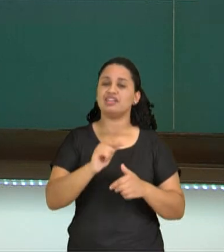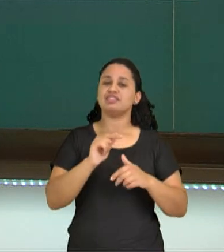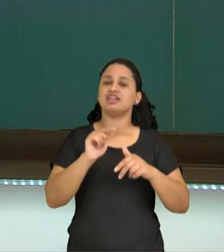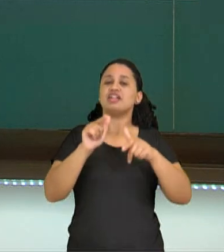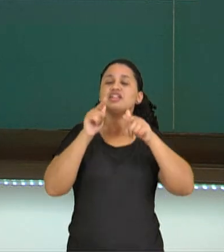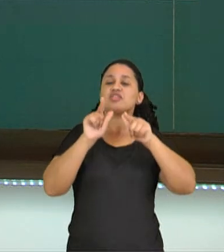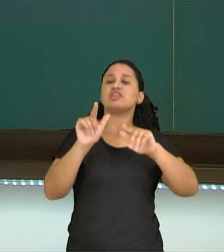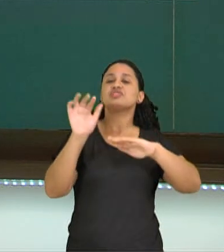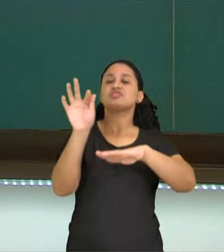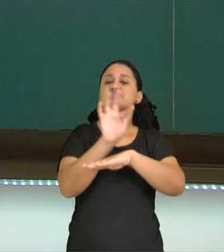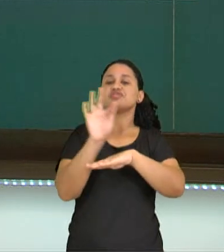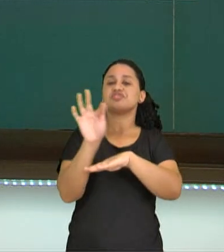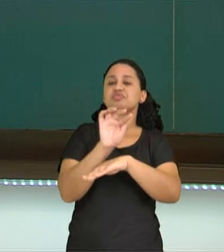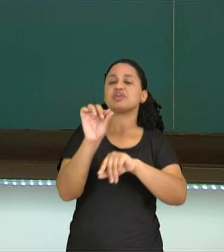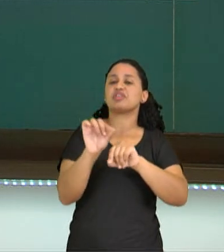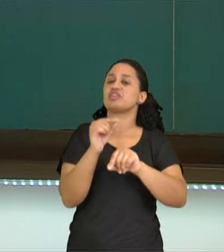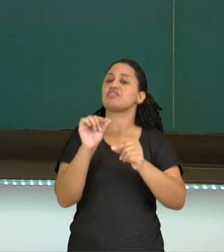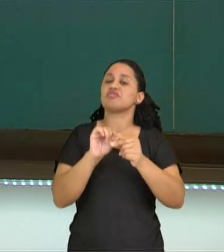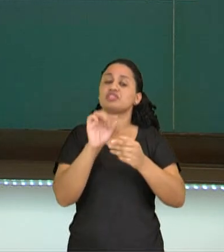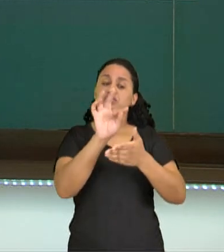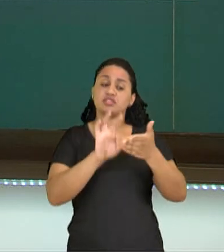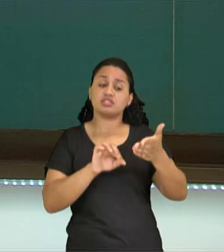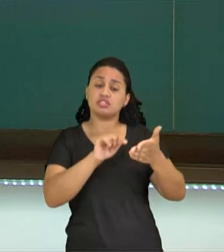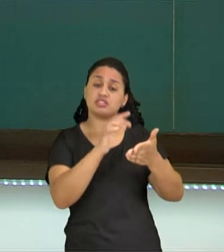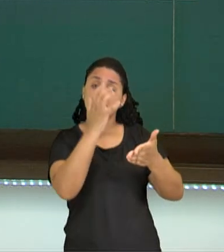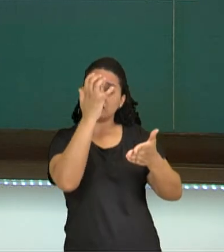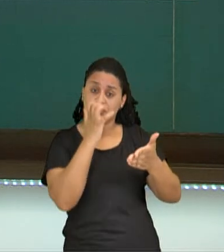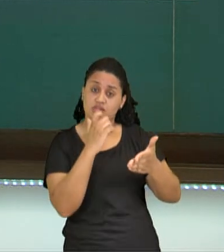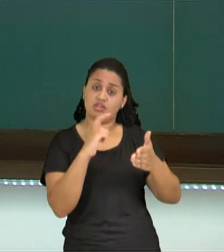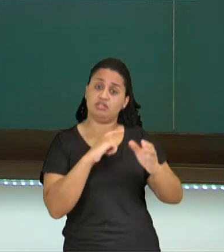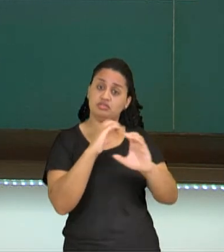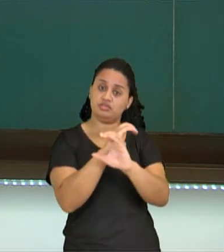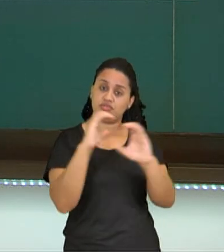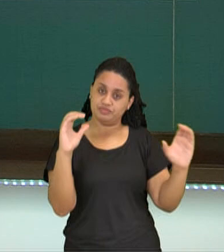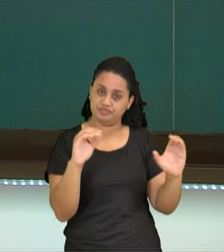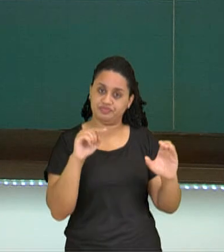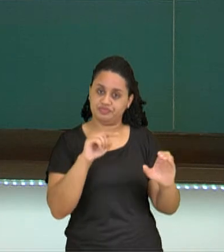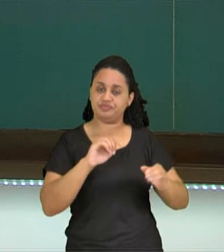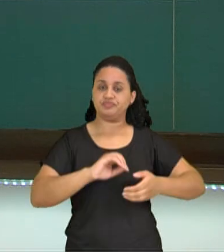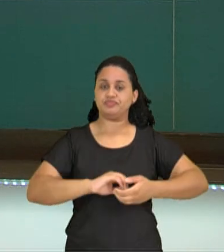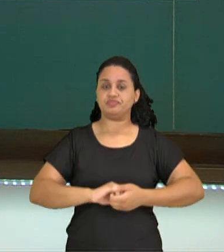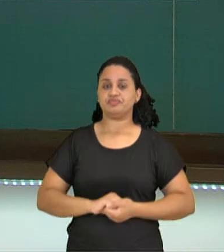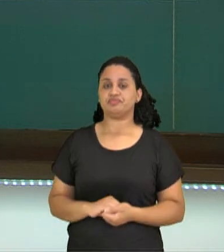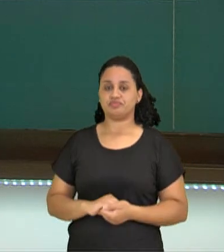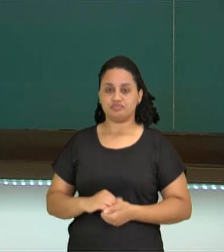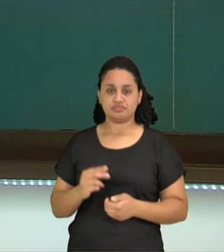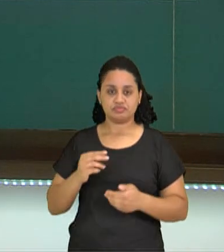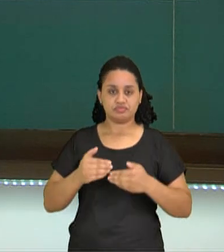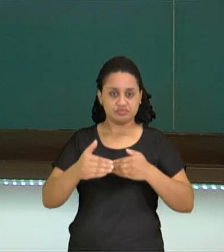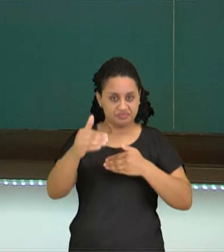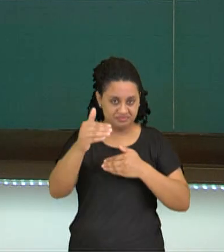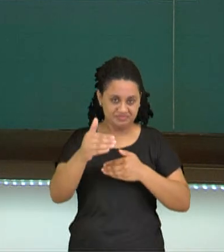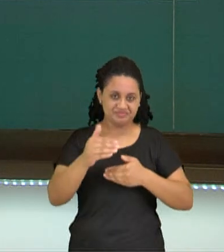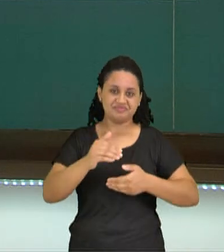tornar o texto mais sério, mais confiável. Ok? Vamos adiante?